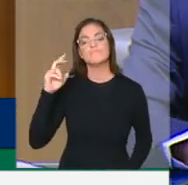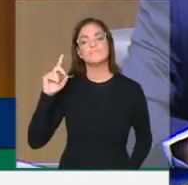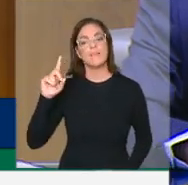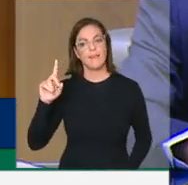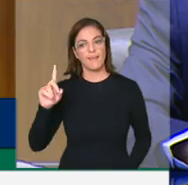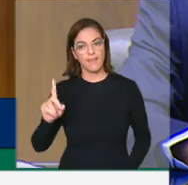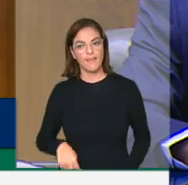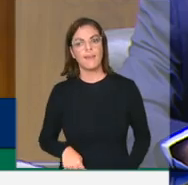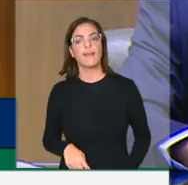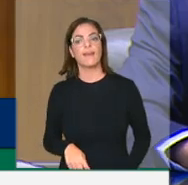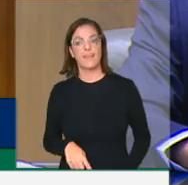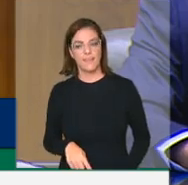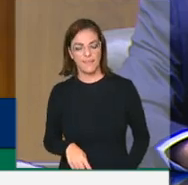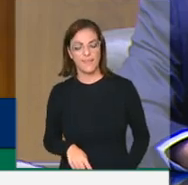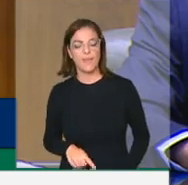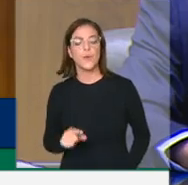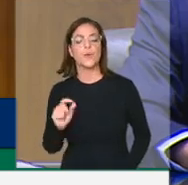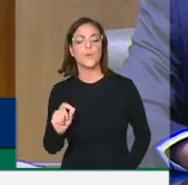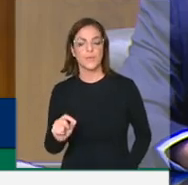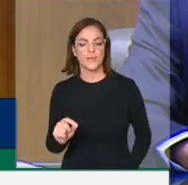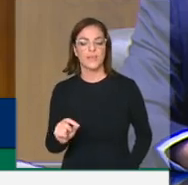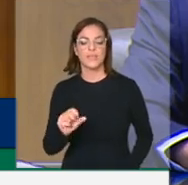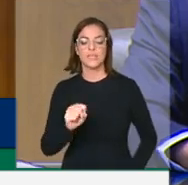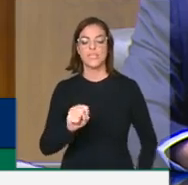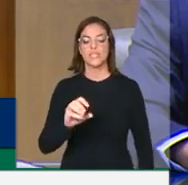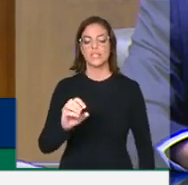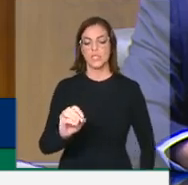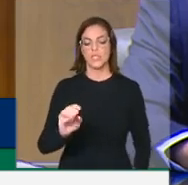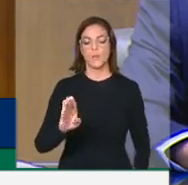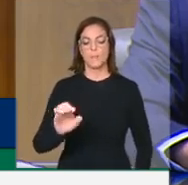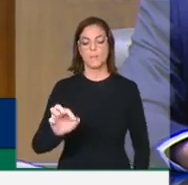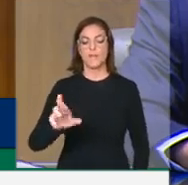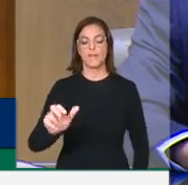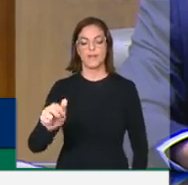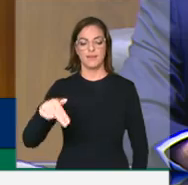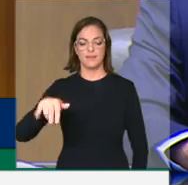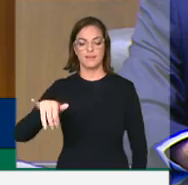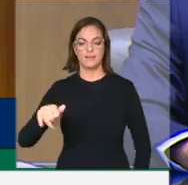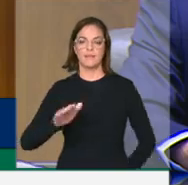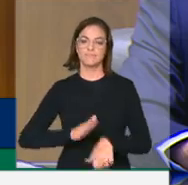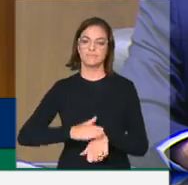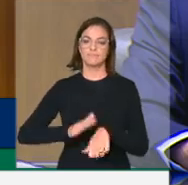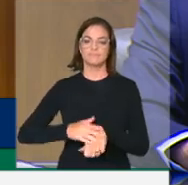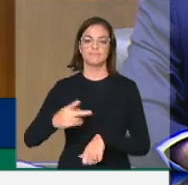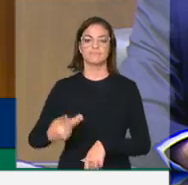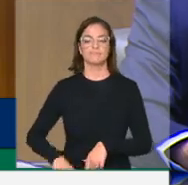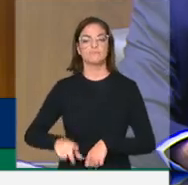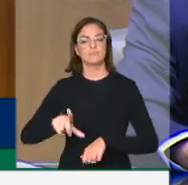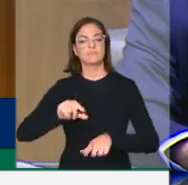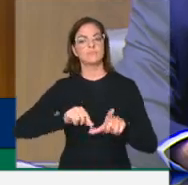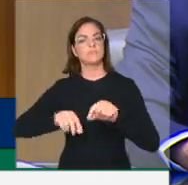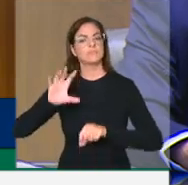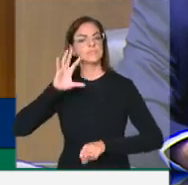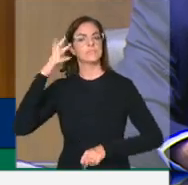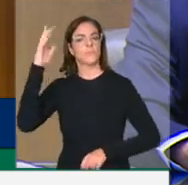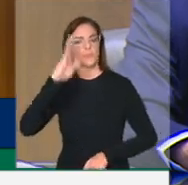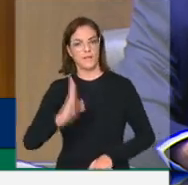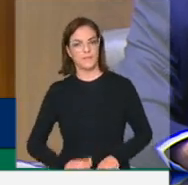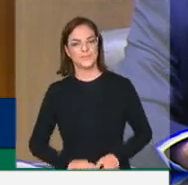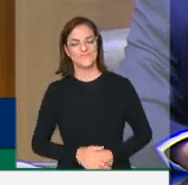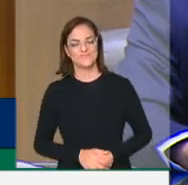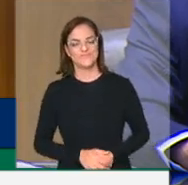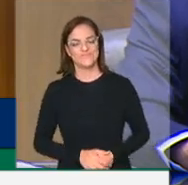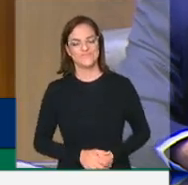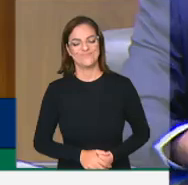sim, tratar da soberania nacional. Então, fica também os meus